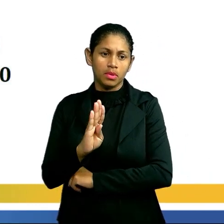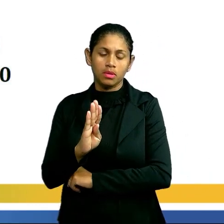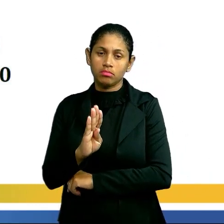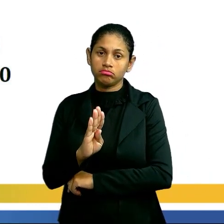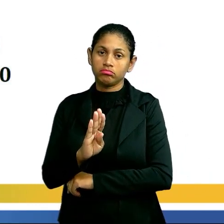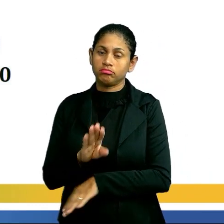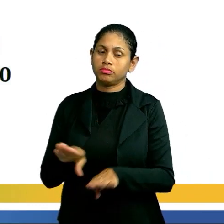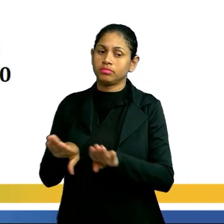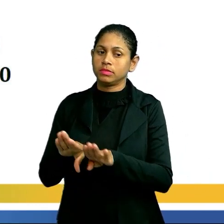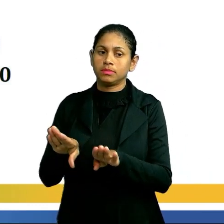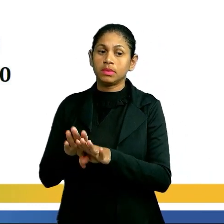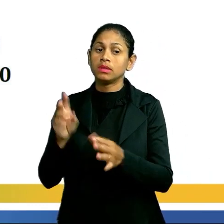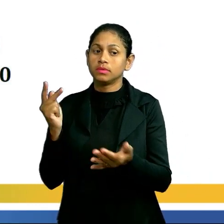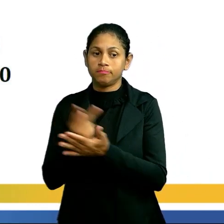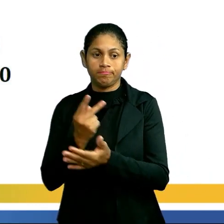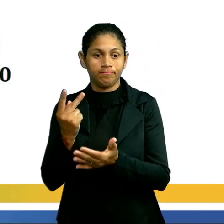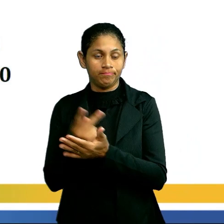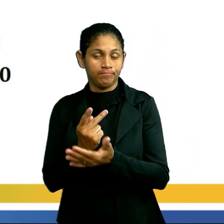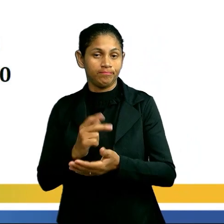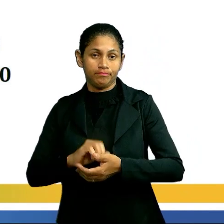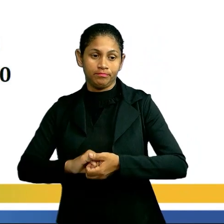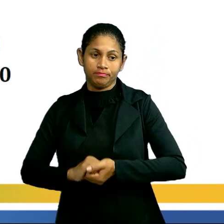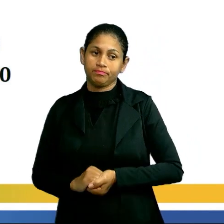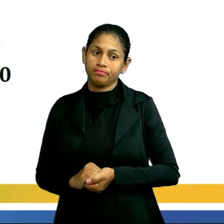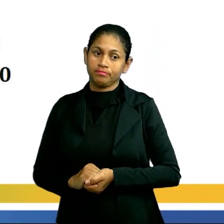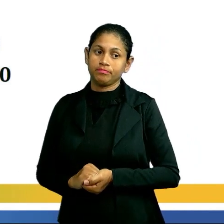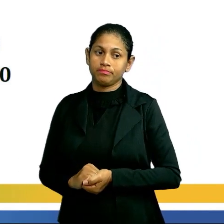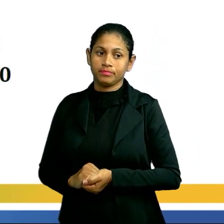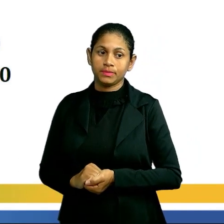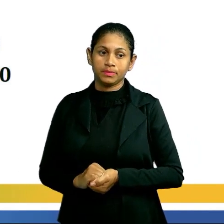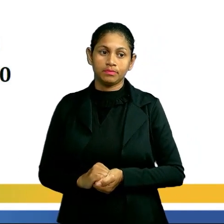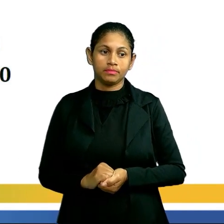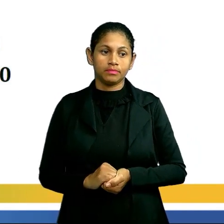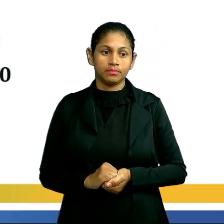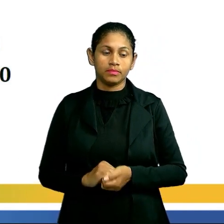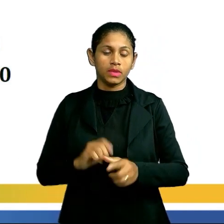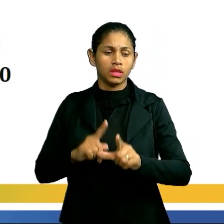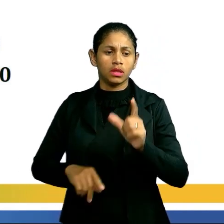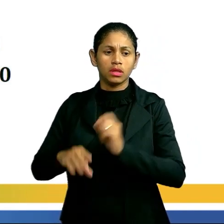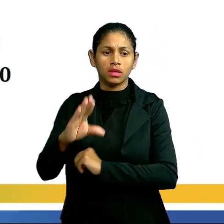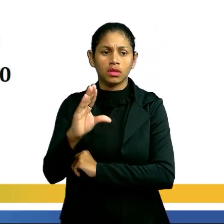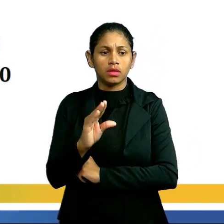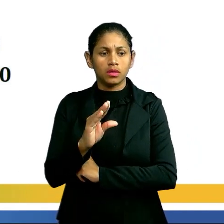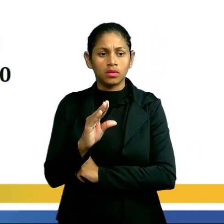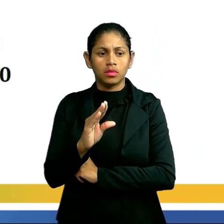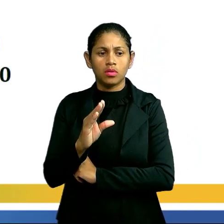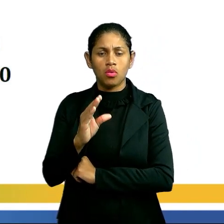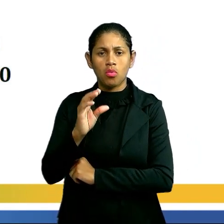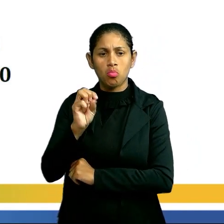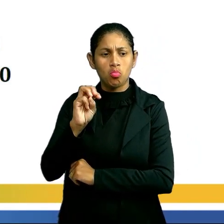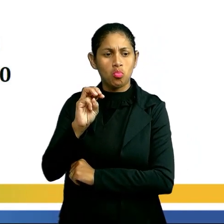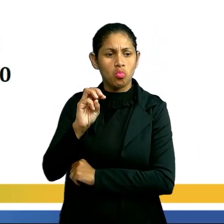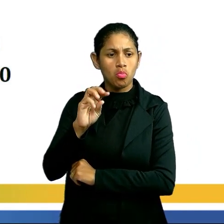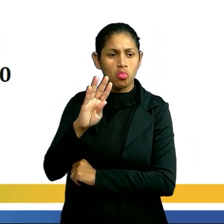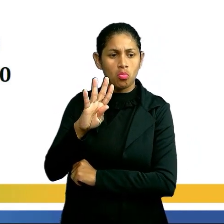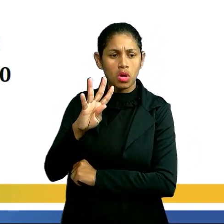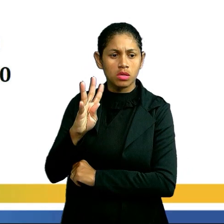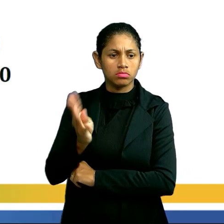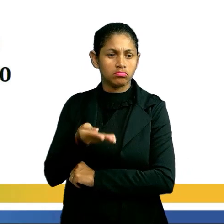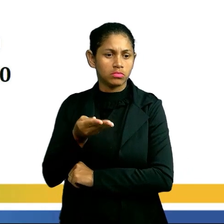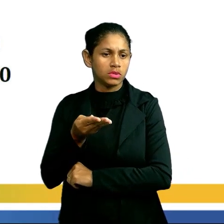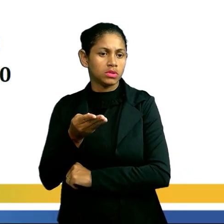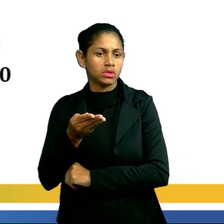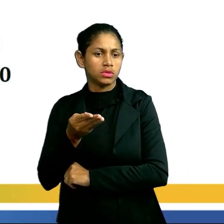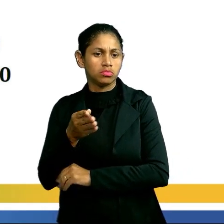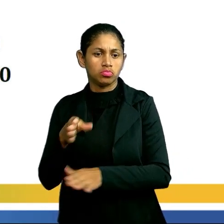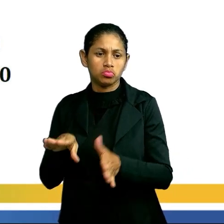já que ele fala que a variação é entre R$ 1.050 e R$ 1.250. A letra C nos diz que é R$ 4.500, então não está